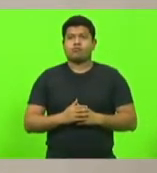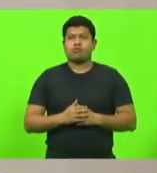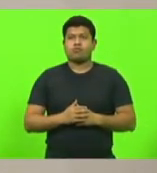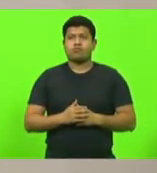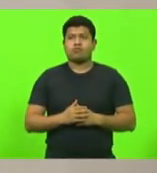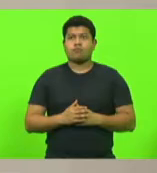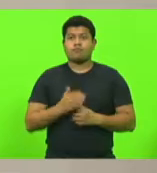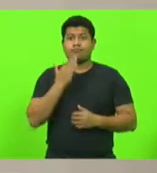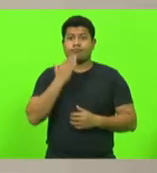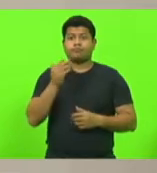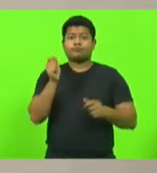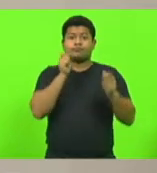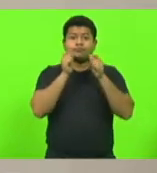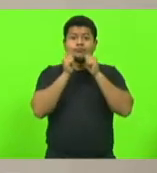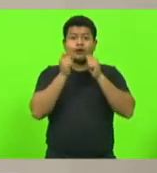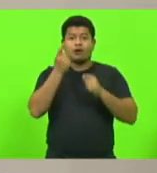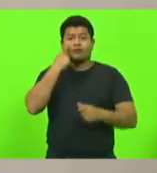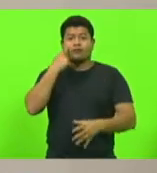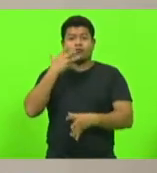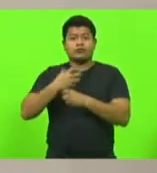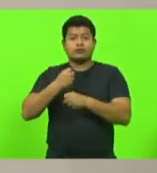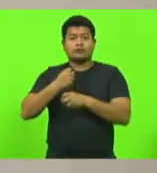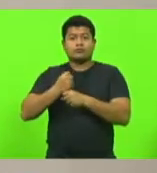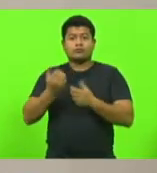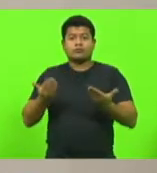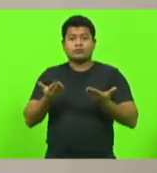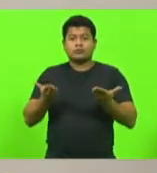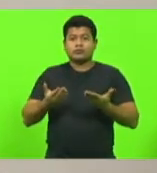Peço à assessoria que faça a verificação de quórum.